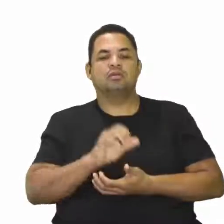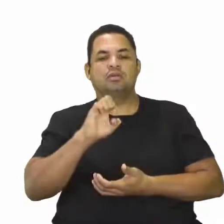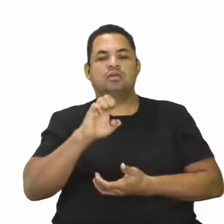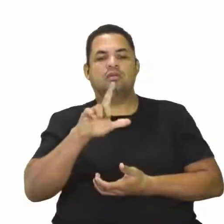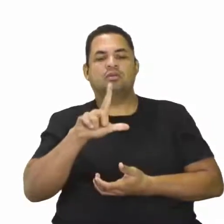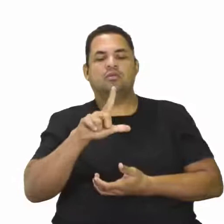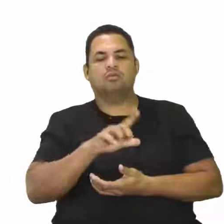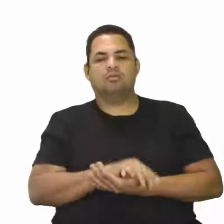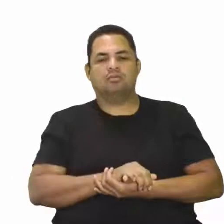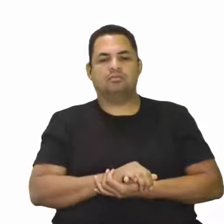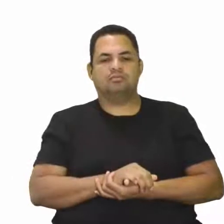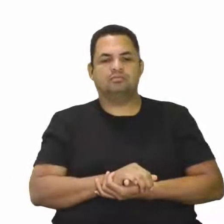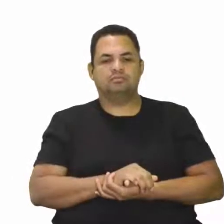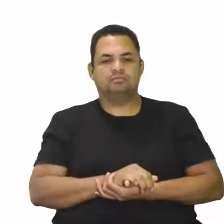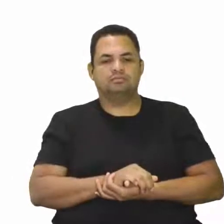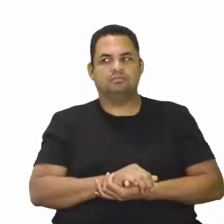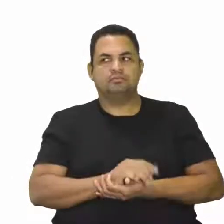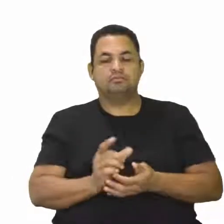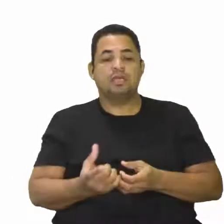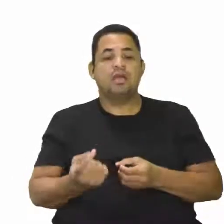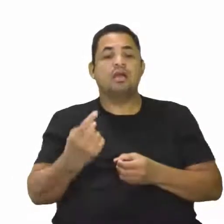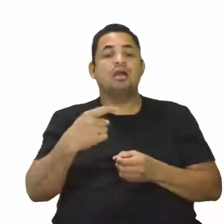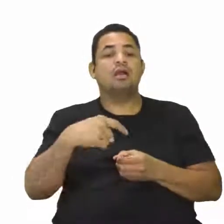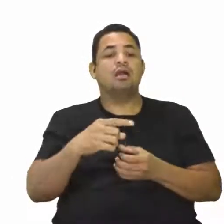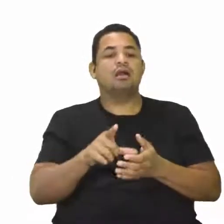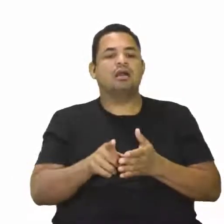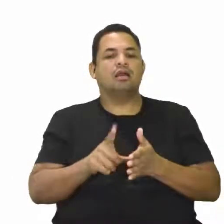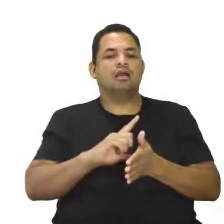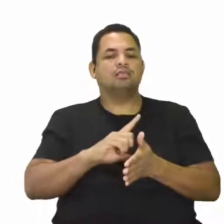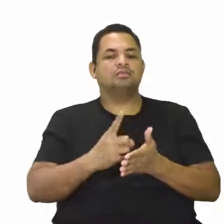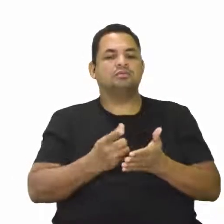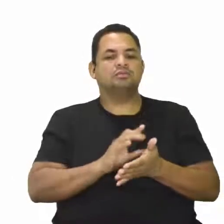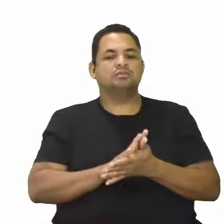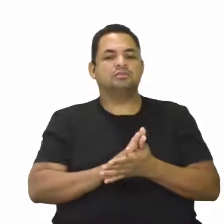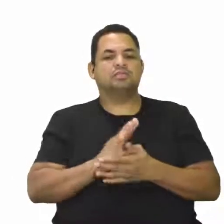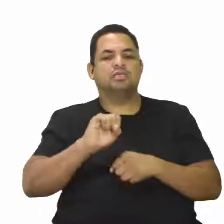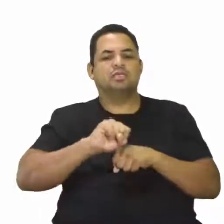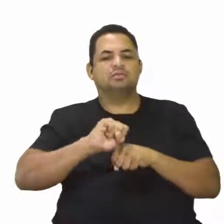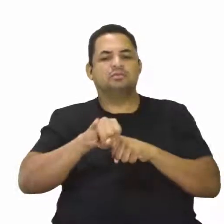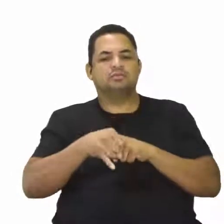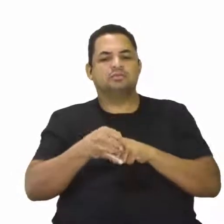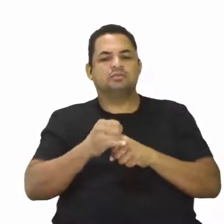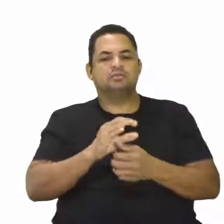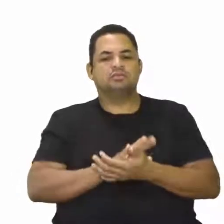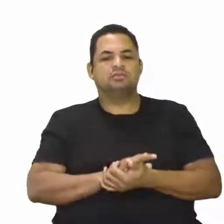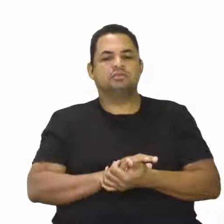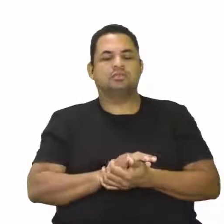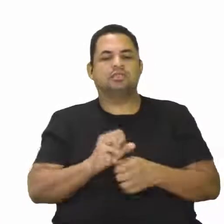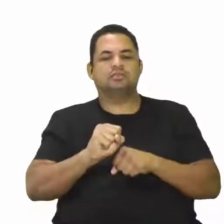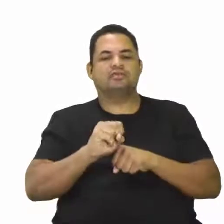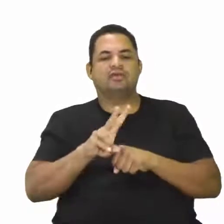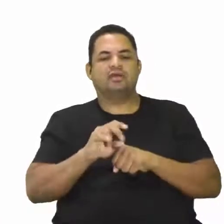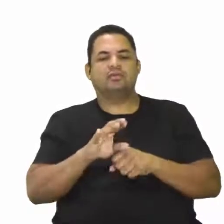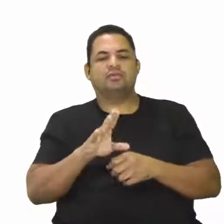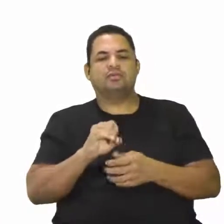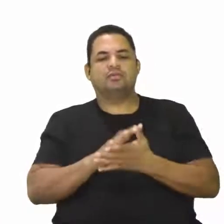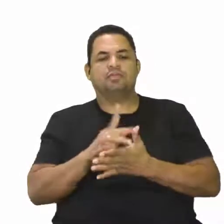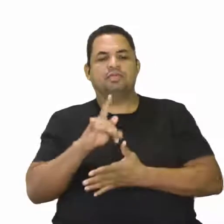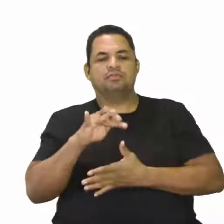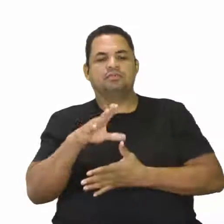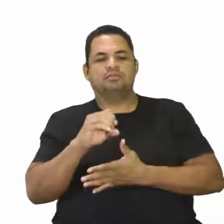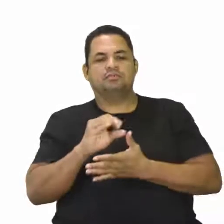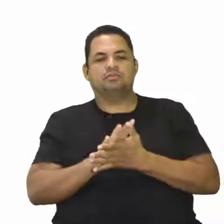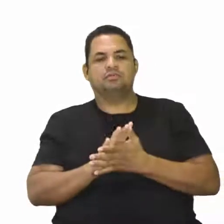ele. Vem sempre antes de adjetivo, advérbio e particípio seguido. Por quê? Aí sim, encontramos a nossa